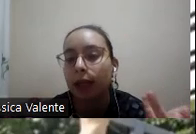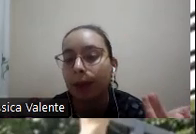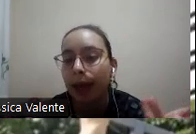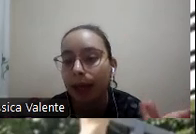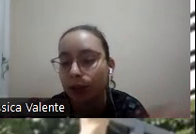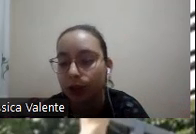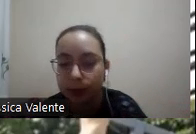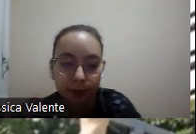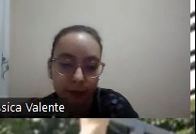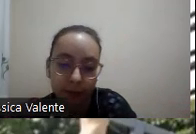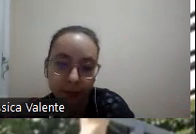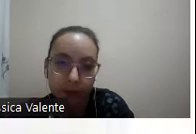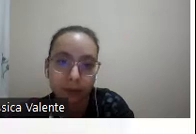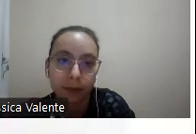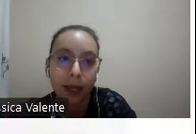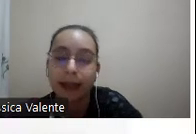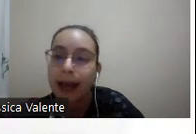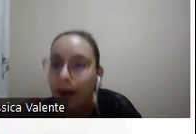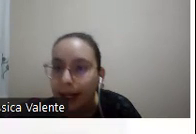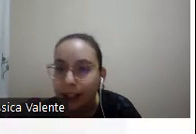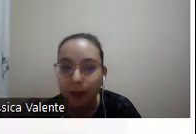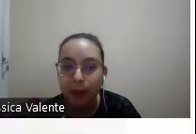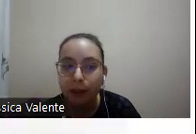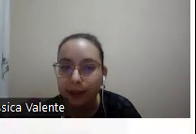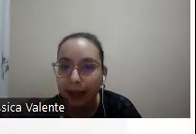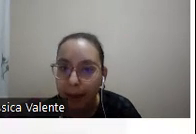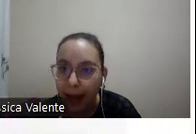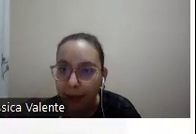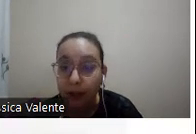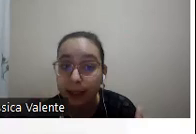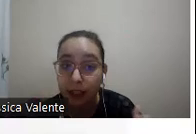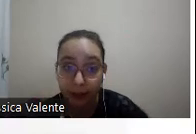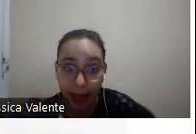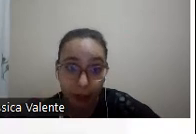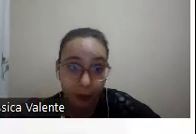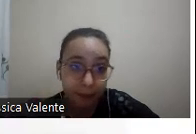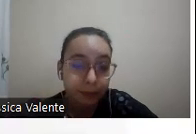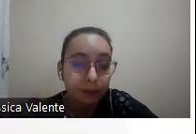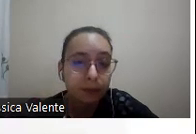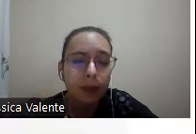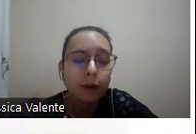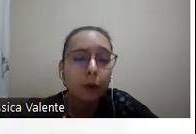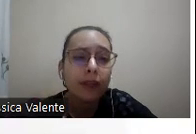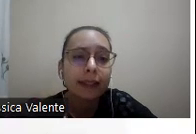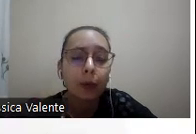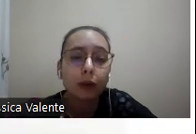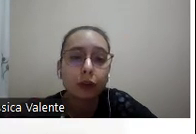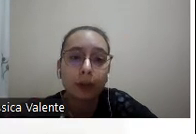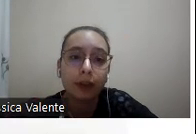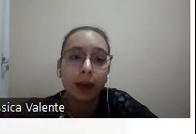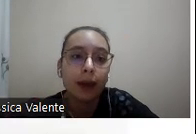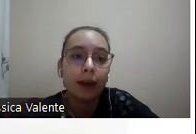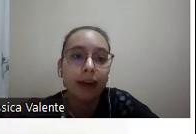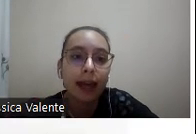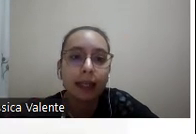mesmo aquele ambiente. E agora a gente vai para o nosso trabalho, nossa atividade. Vamos conversar um pouco